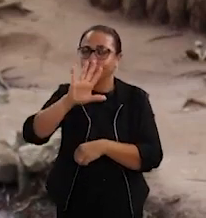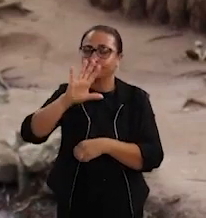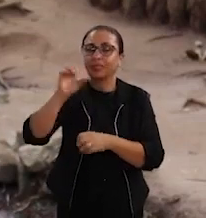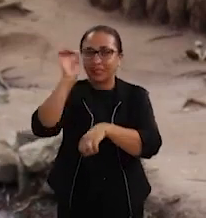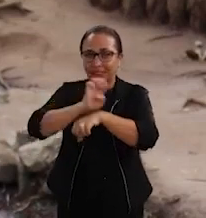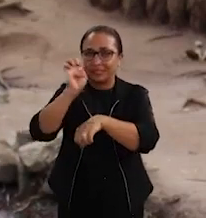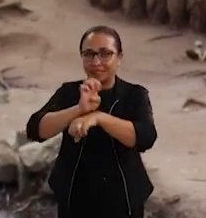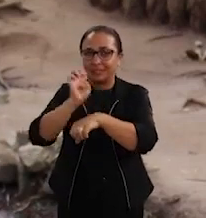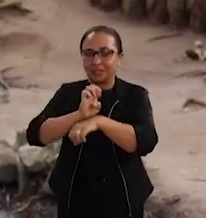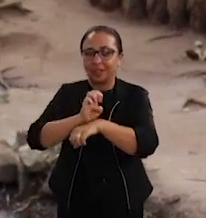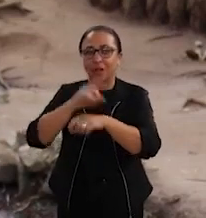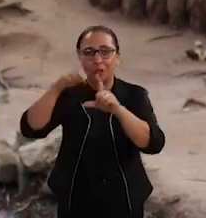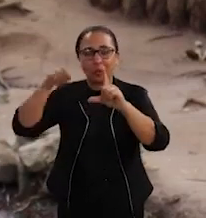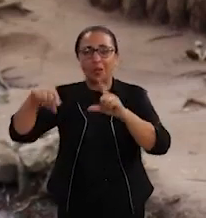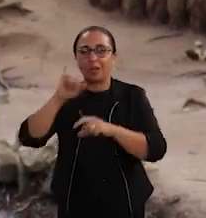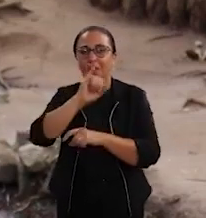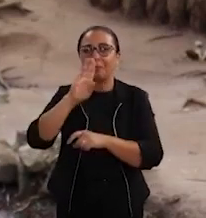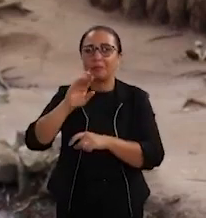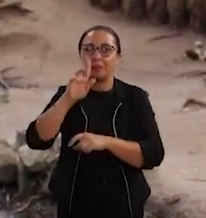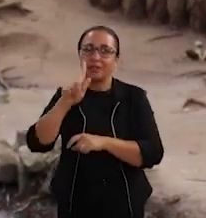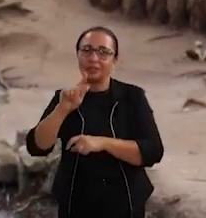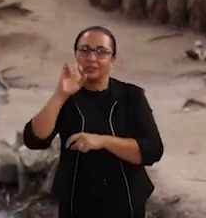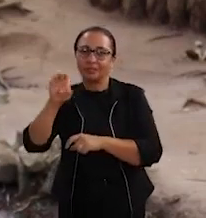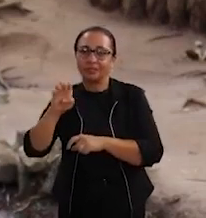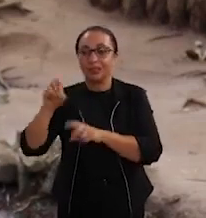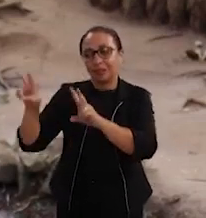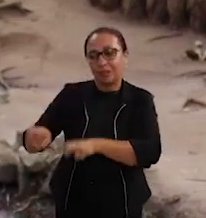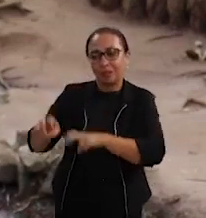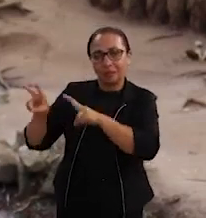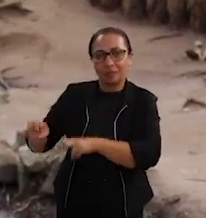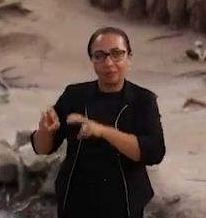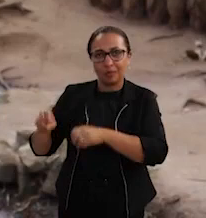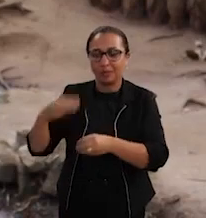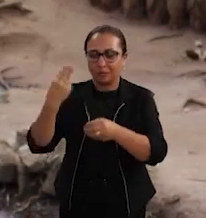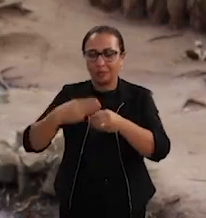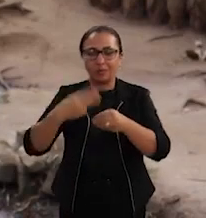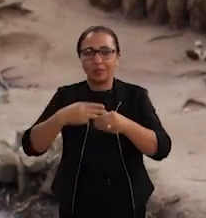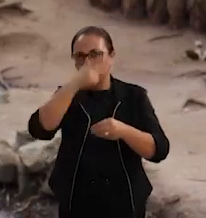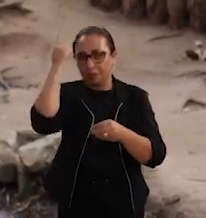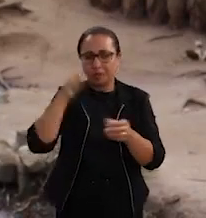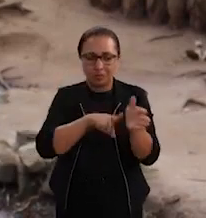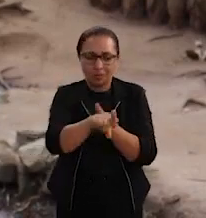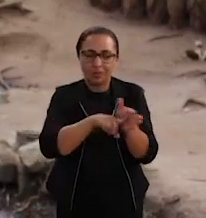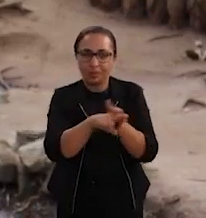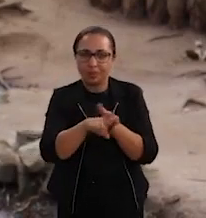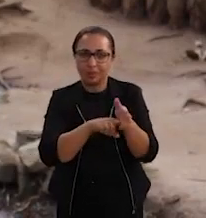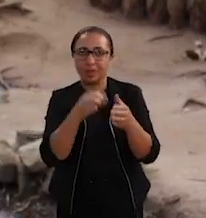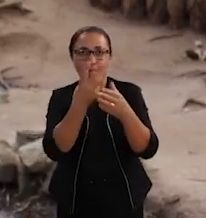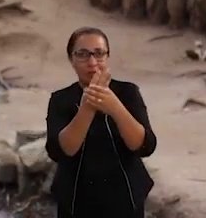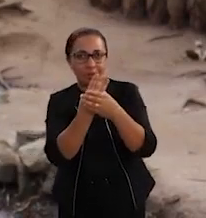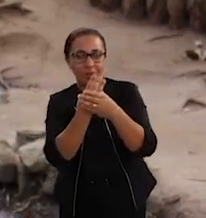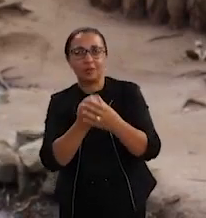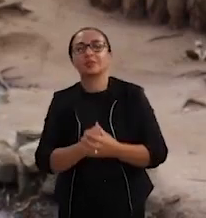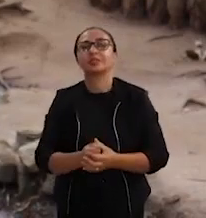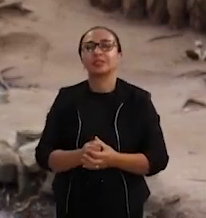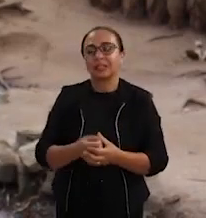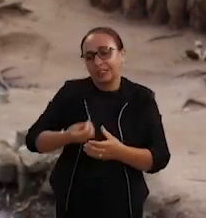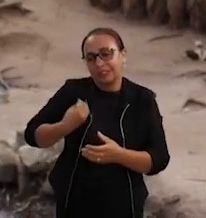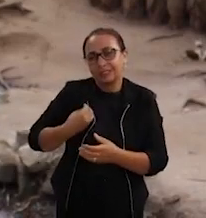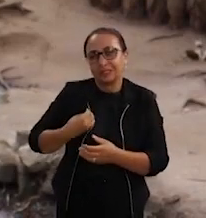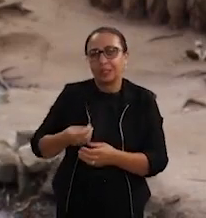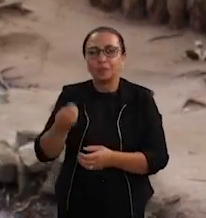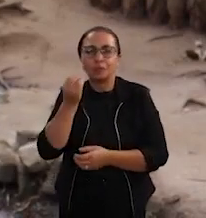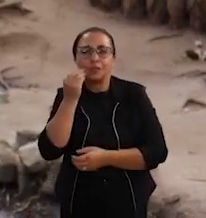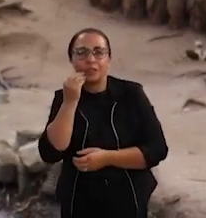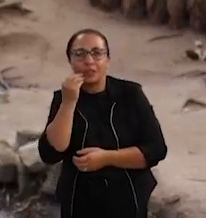todo o território sergipano, de acordo com dados do IBGE. É numa propriedade rural do município que pesquisadores da Universidade Federal